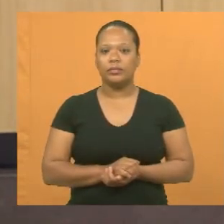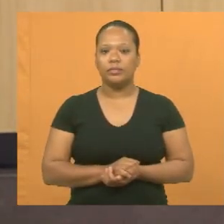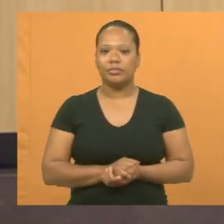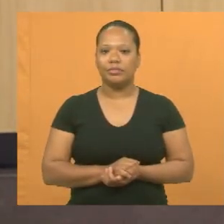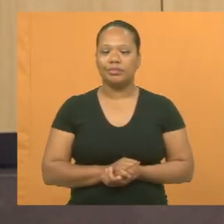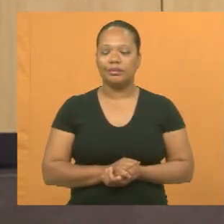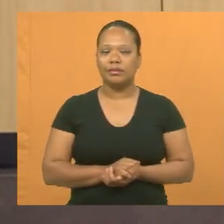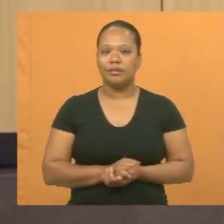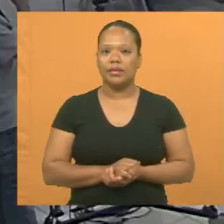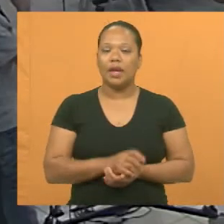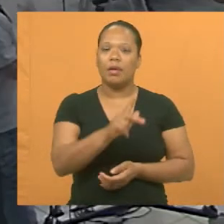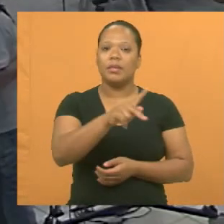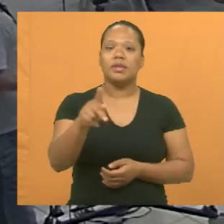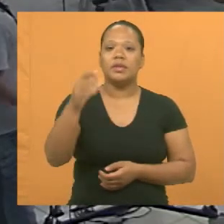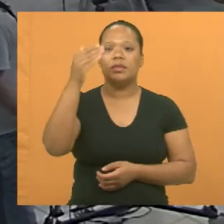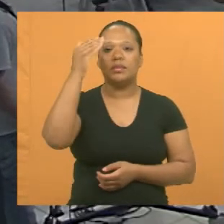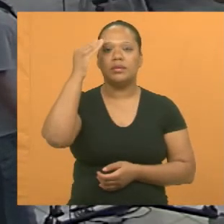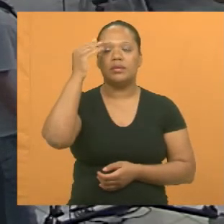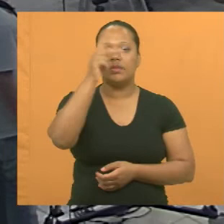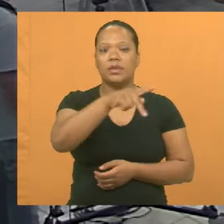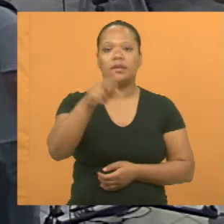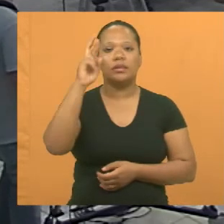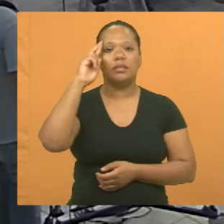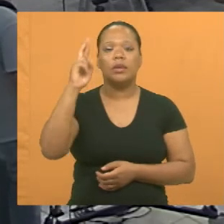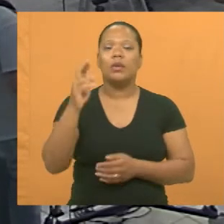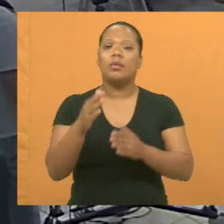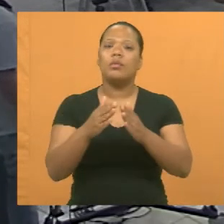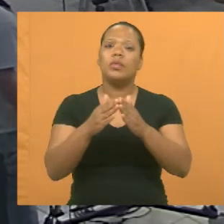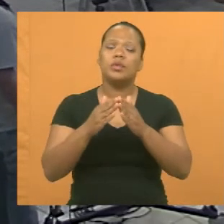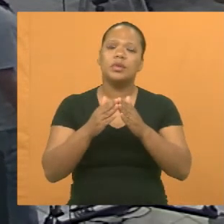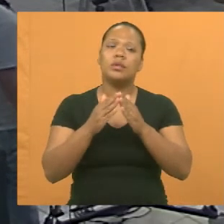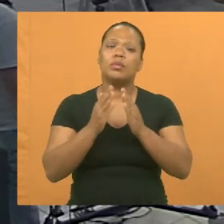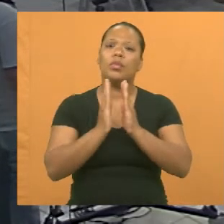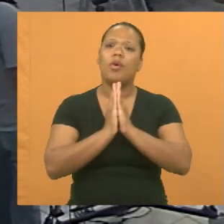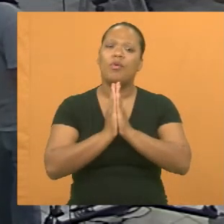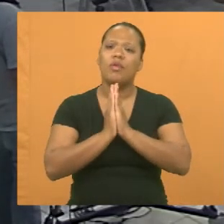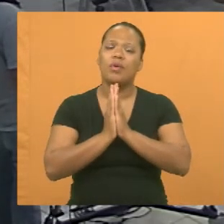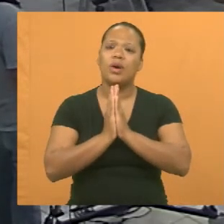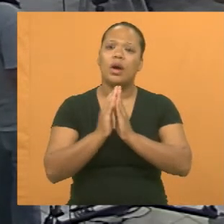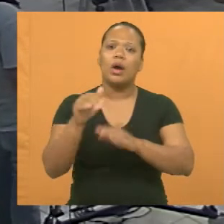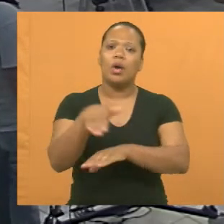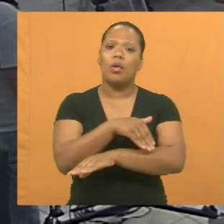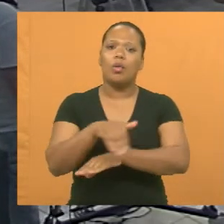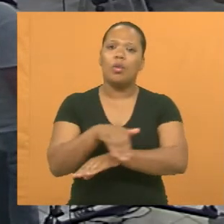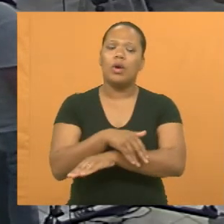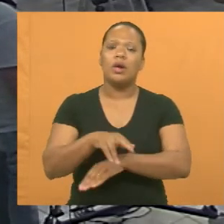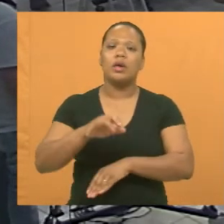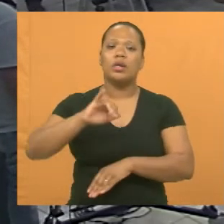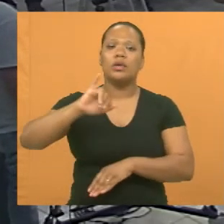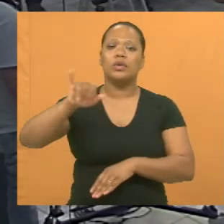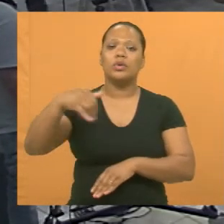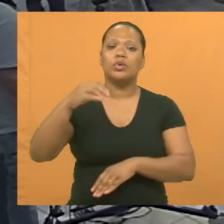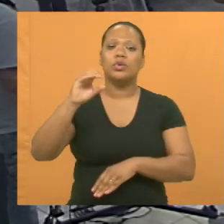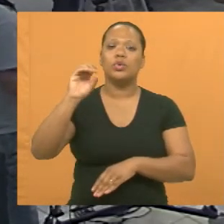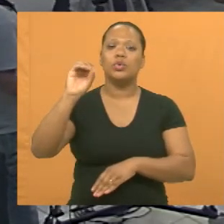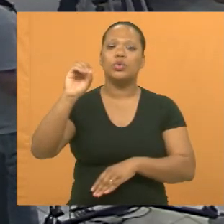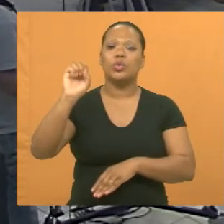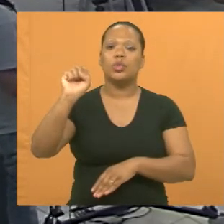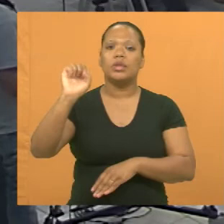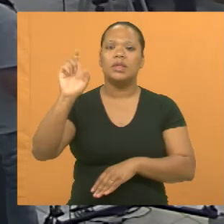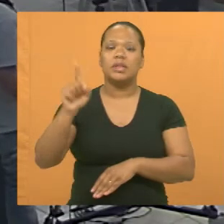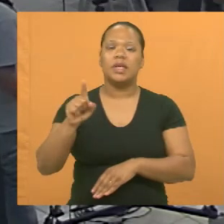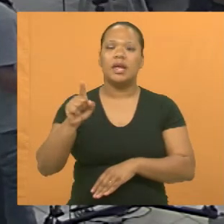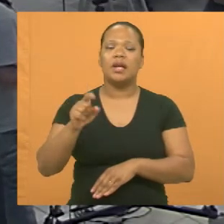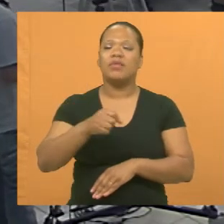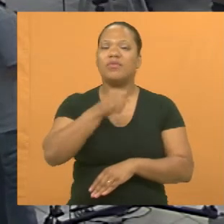Presidente, por favor, eu gostaria de mostrar, dizer a rua aqui, é rua José Ribeiro, antiga rua 12,